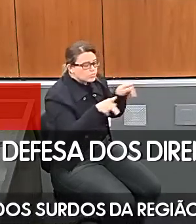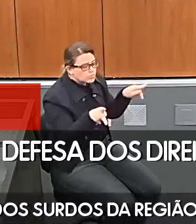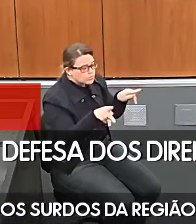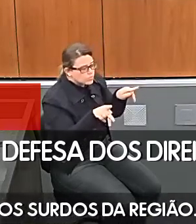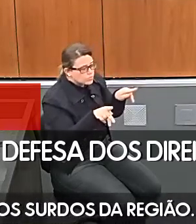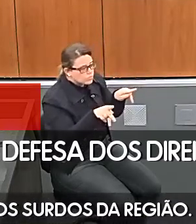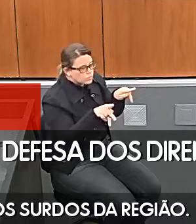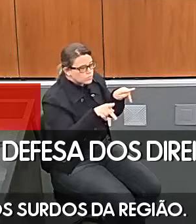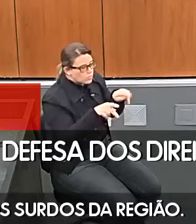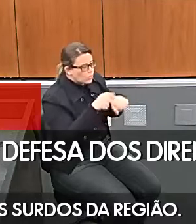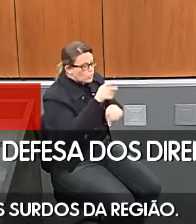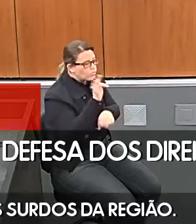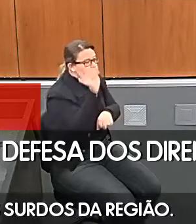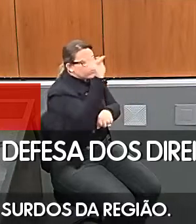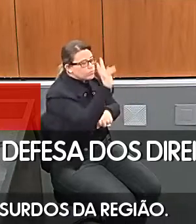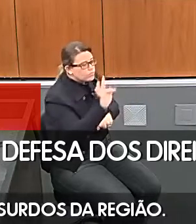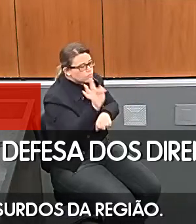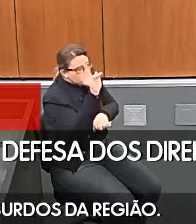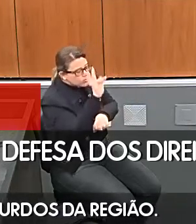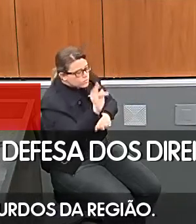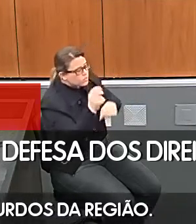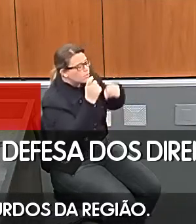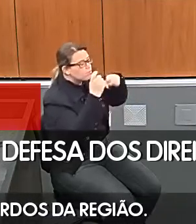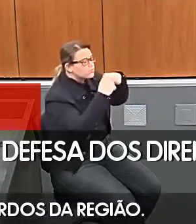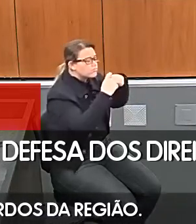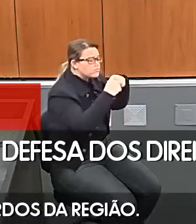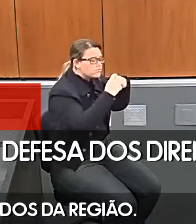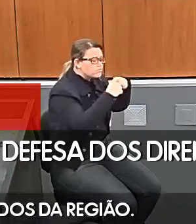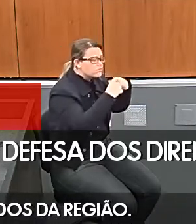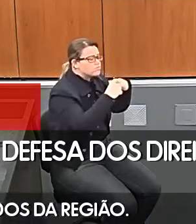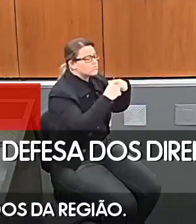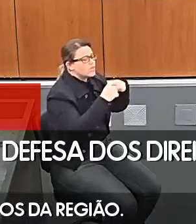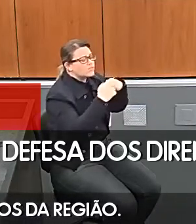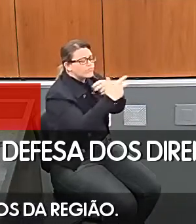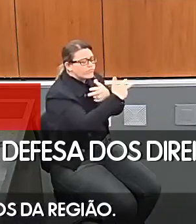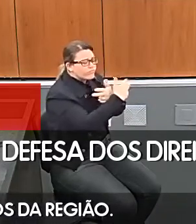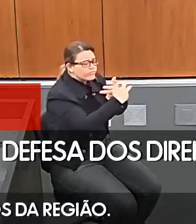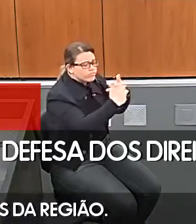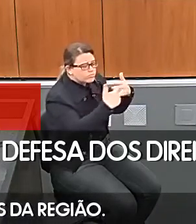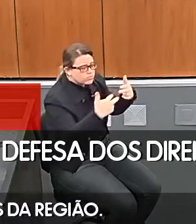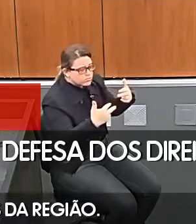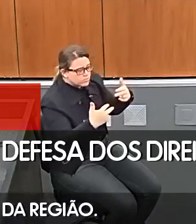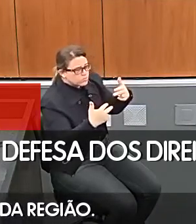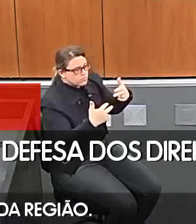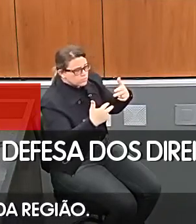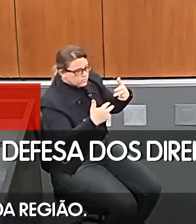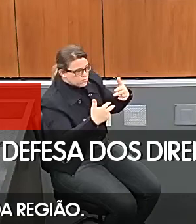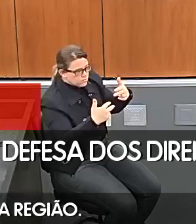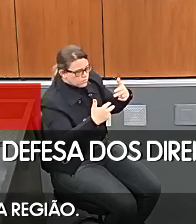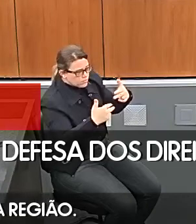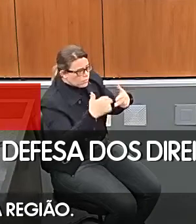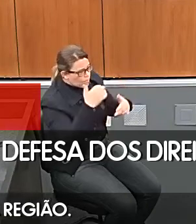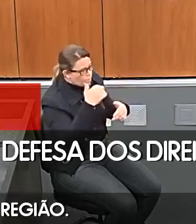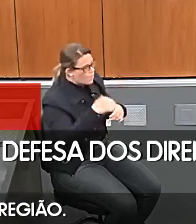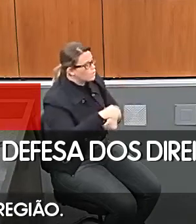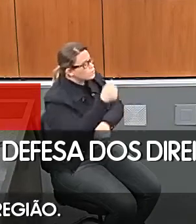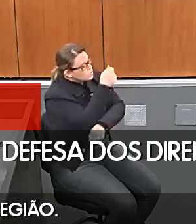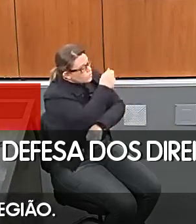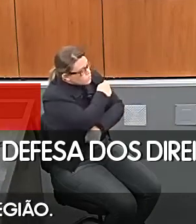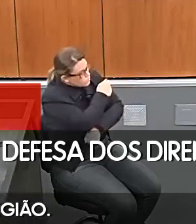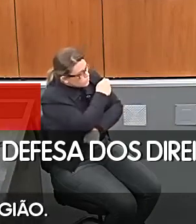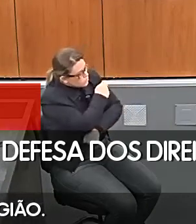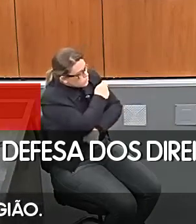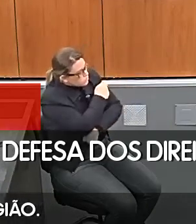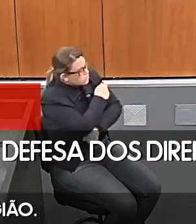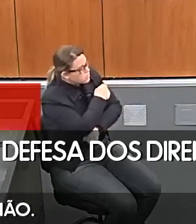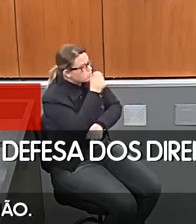nas áreas de ciências humanas, médicas e educacionais e às instituições que atendem ao aluno com deficiência